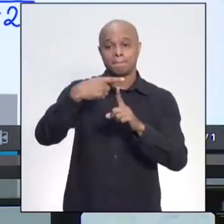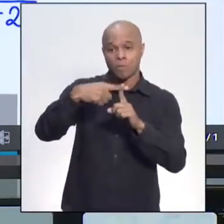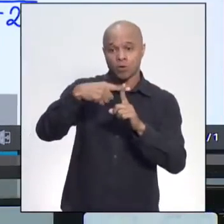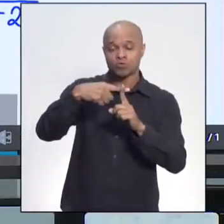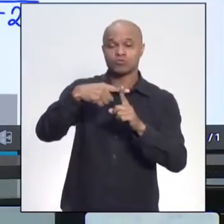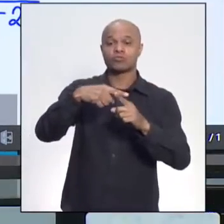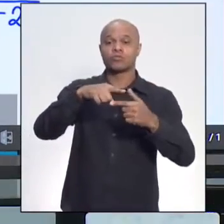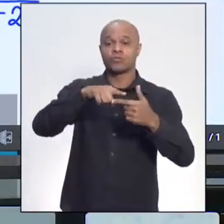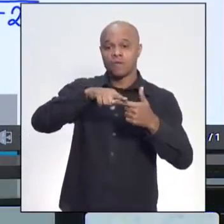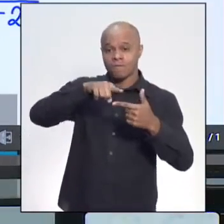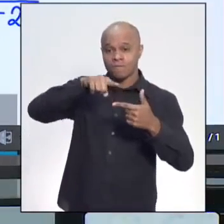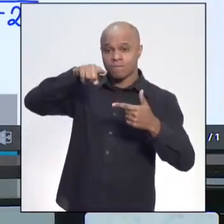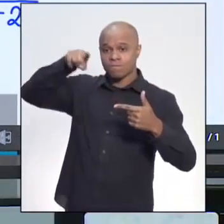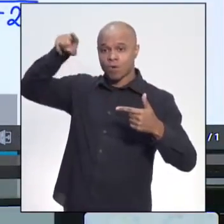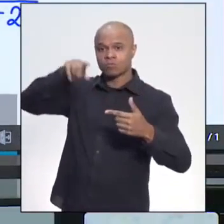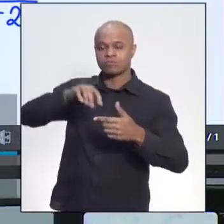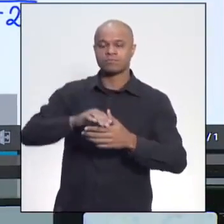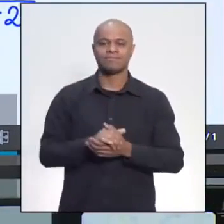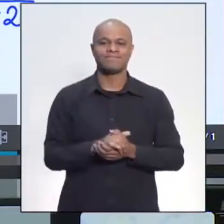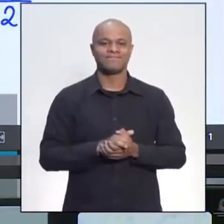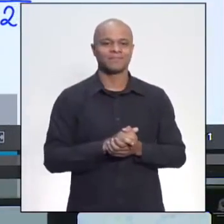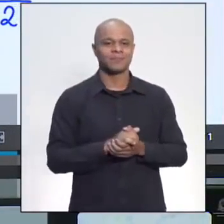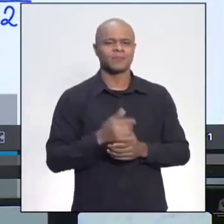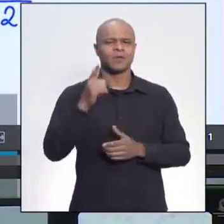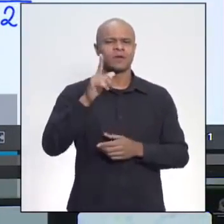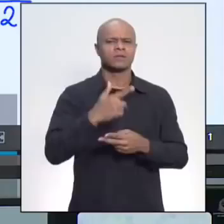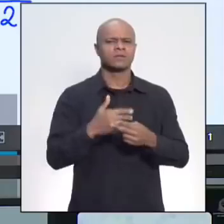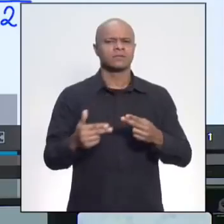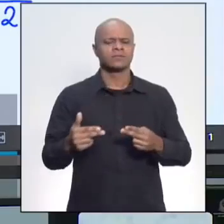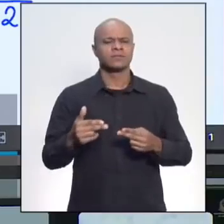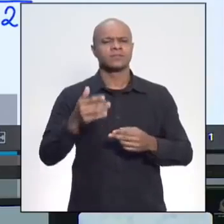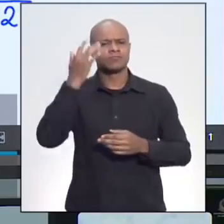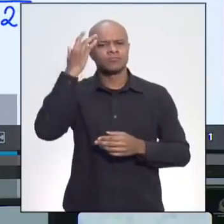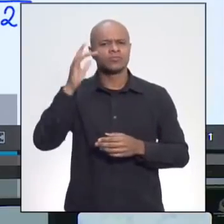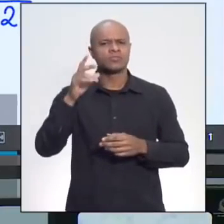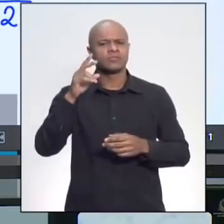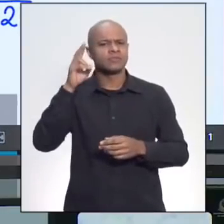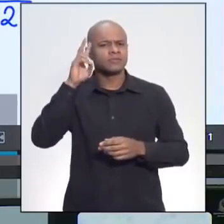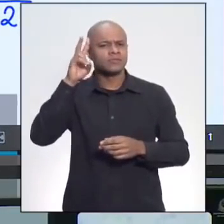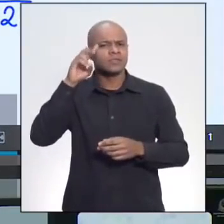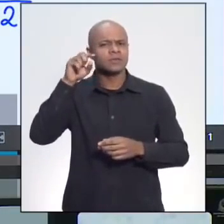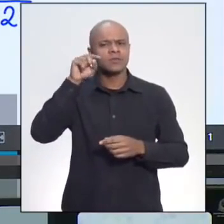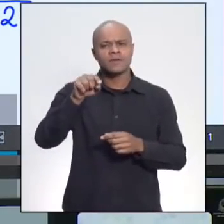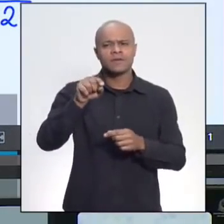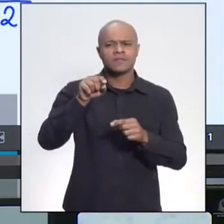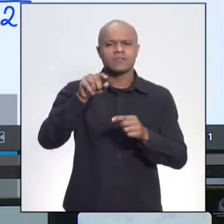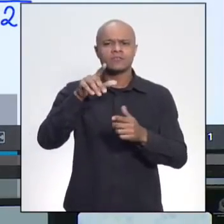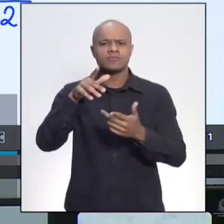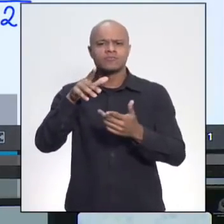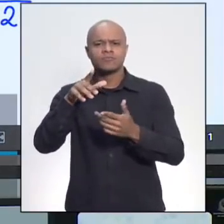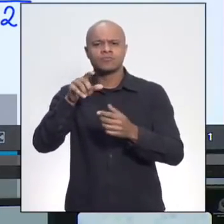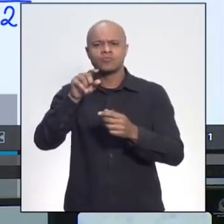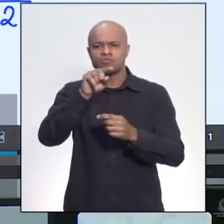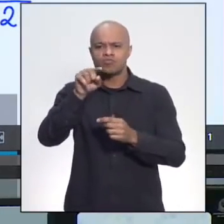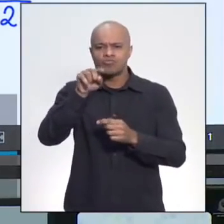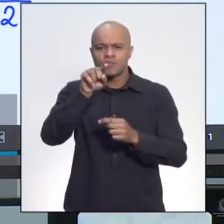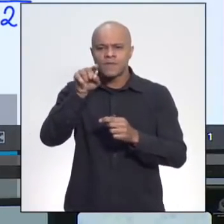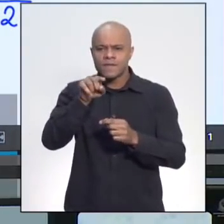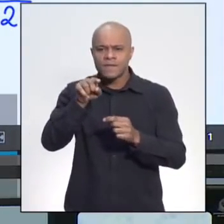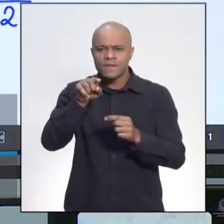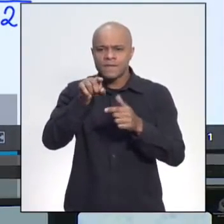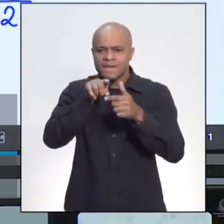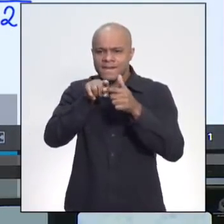legal, professora. Outra coisa, não sei se você lembra da aula passada, mas eu fazia umas setinhas aqui, ó. Uma setinha aqui e uma setinha